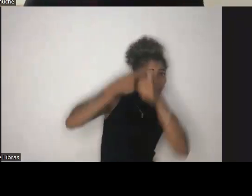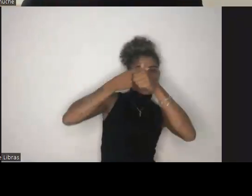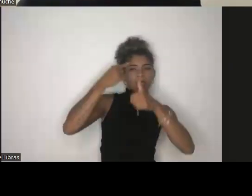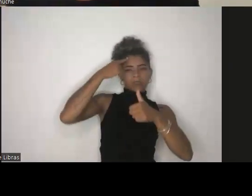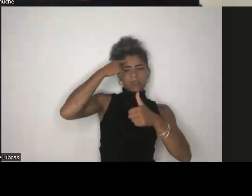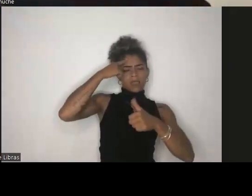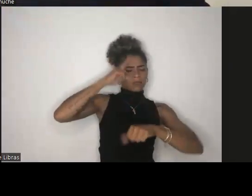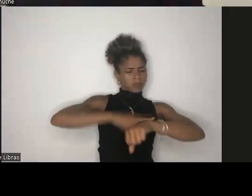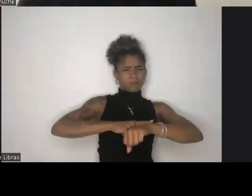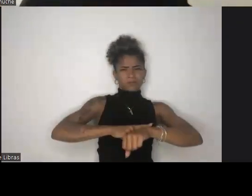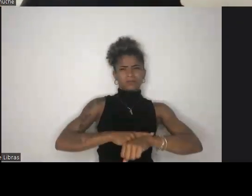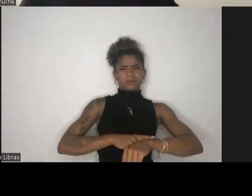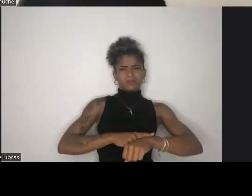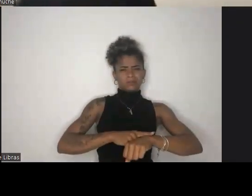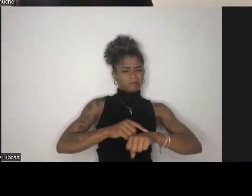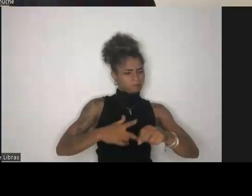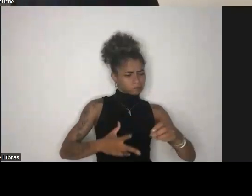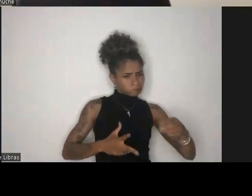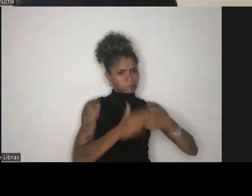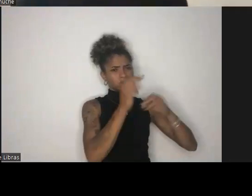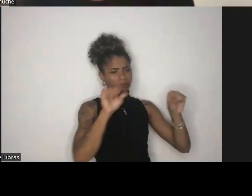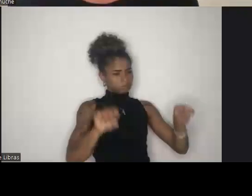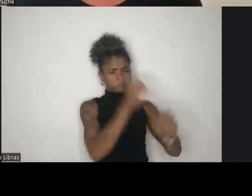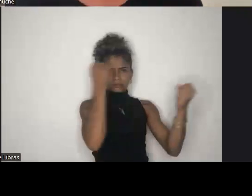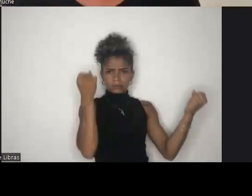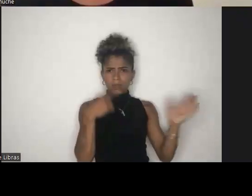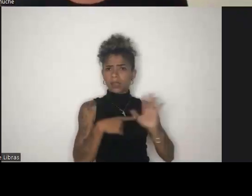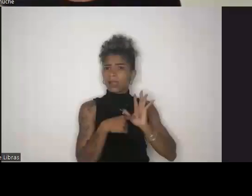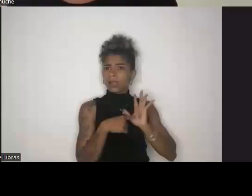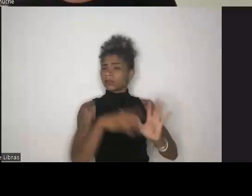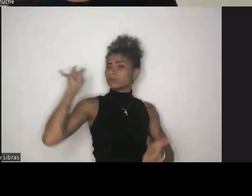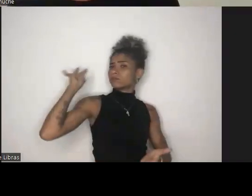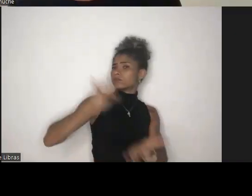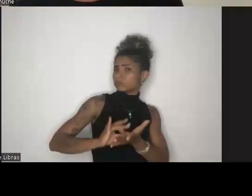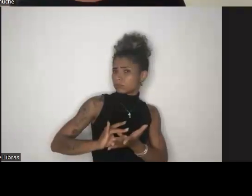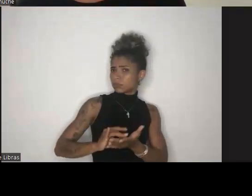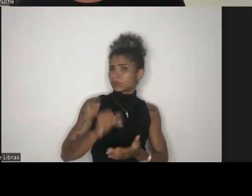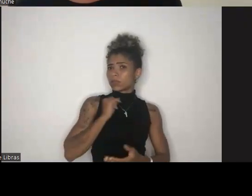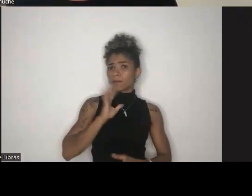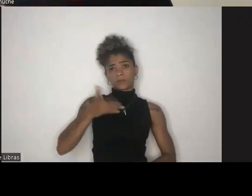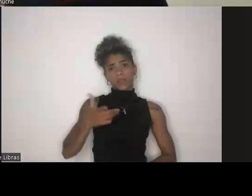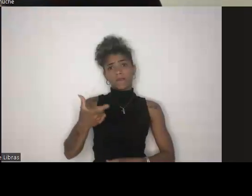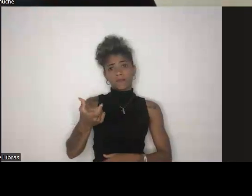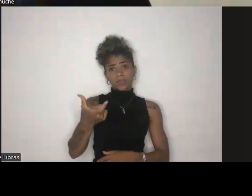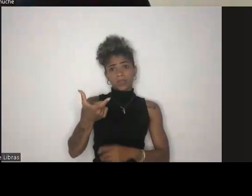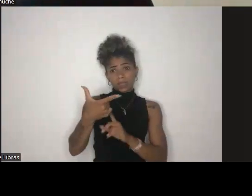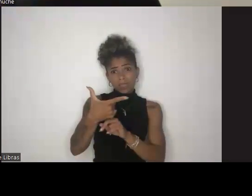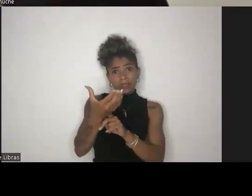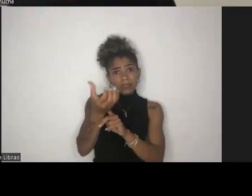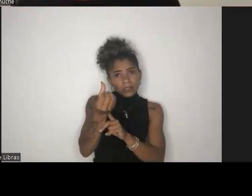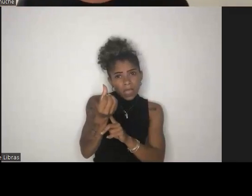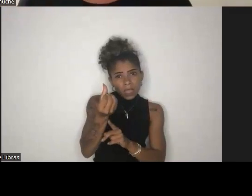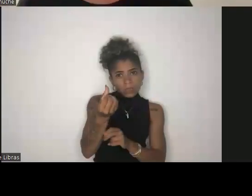simplesmente depois aqui eu tava realmente com 26 anos de carreira e pensei cara